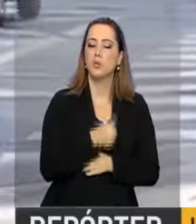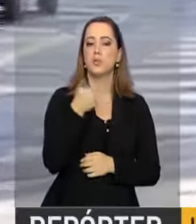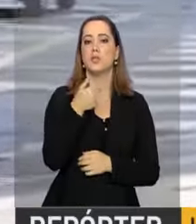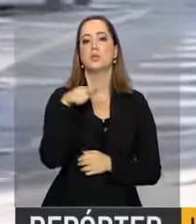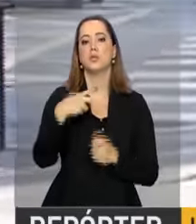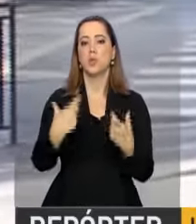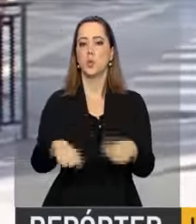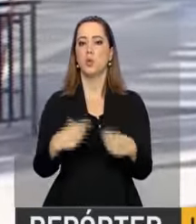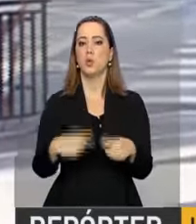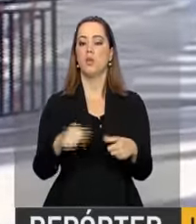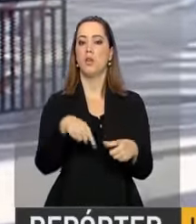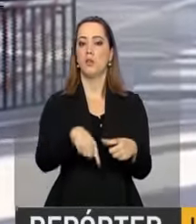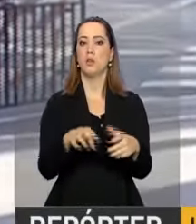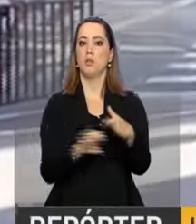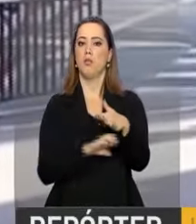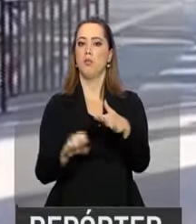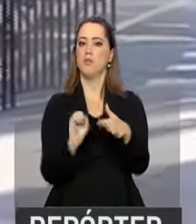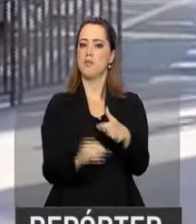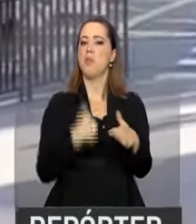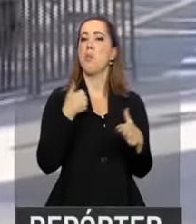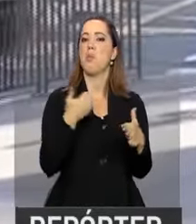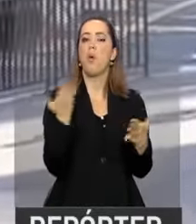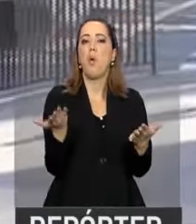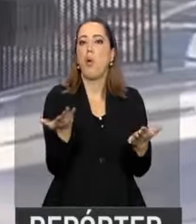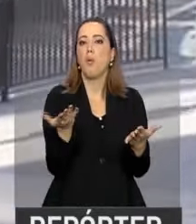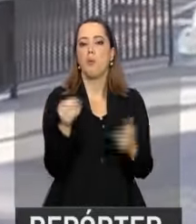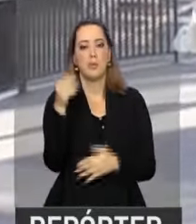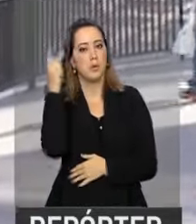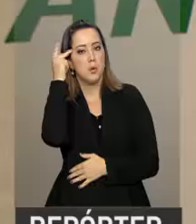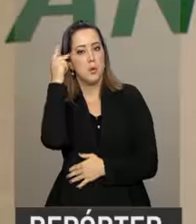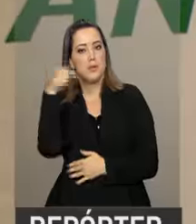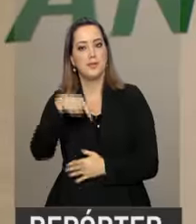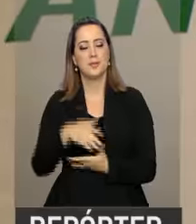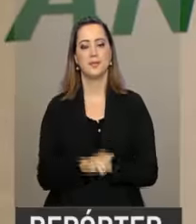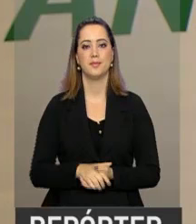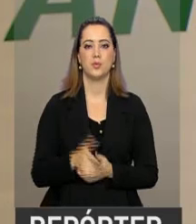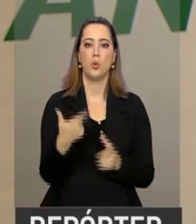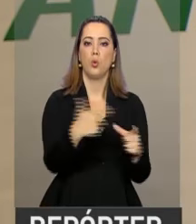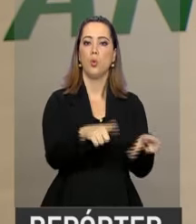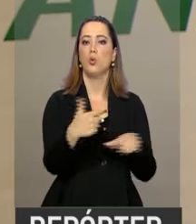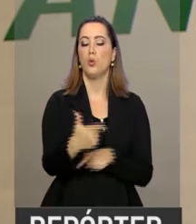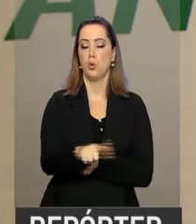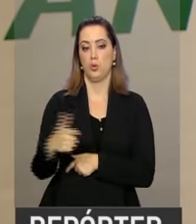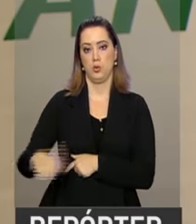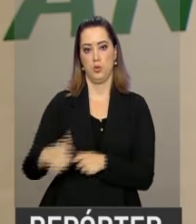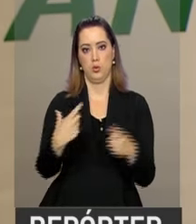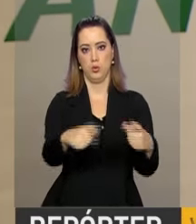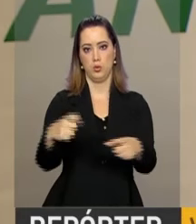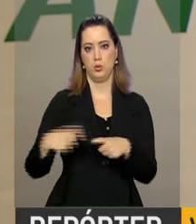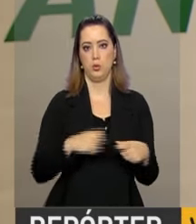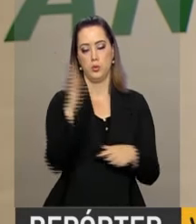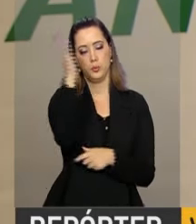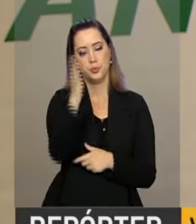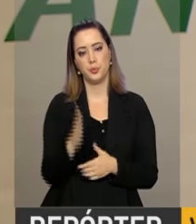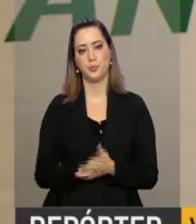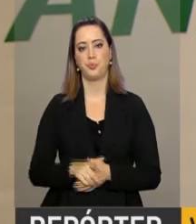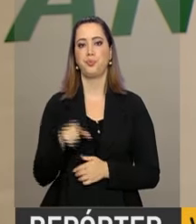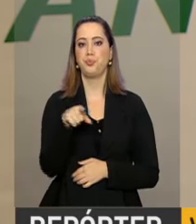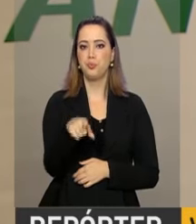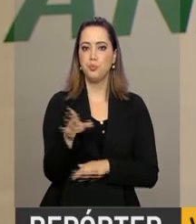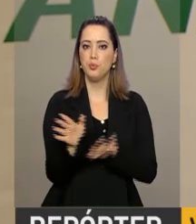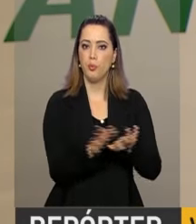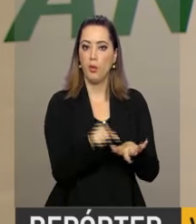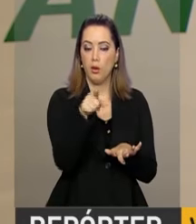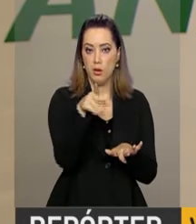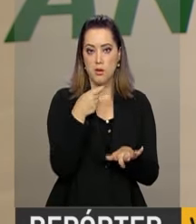aqui na Avenida Paulista ou em qualquer outro ponto do país. A vantagem para o usuário, tanto de internet quanto para o serviço de